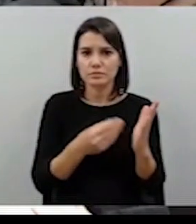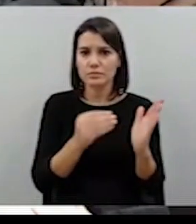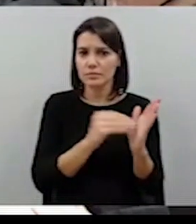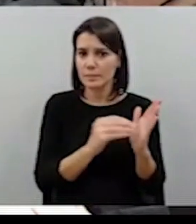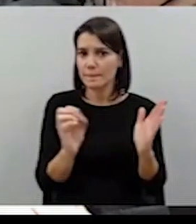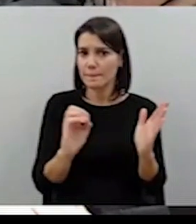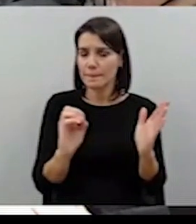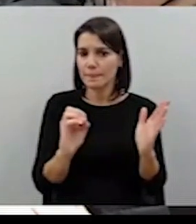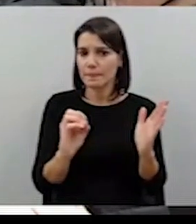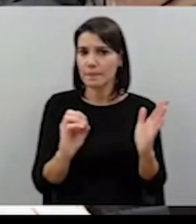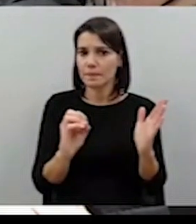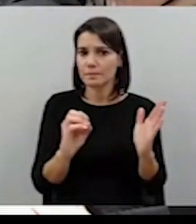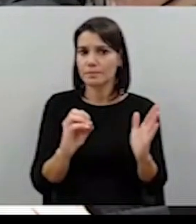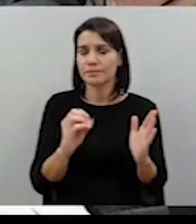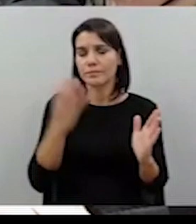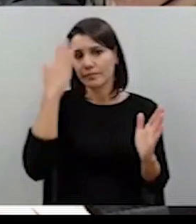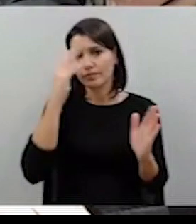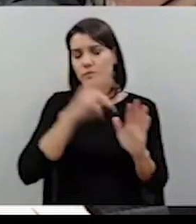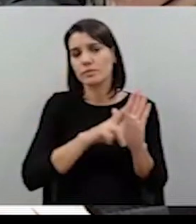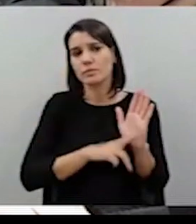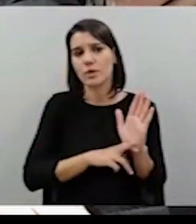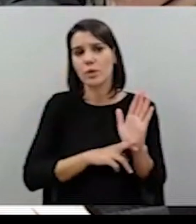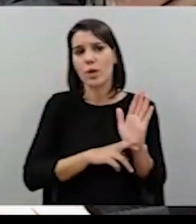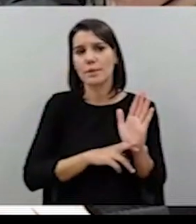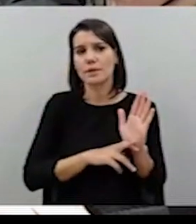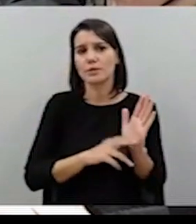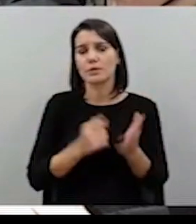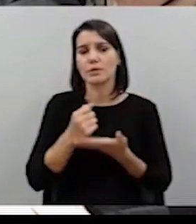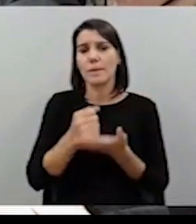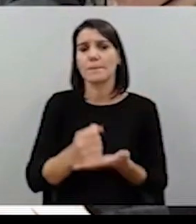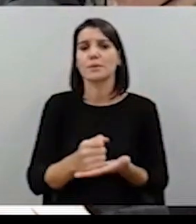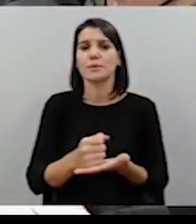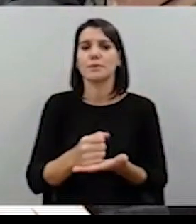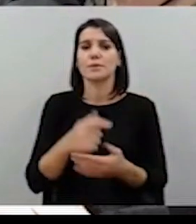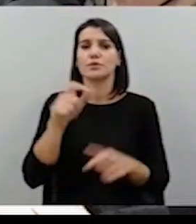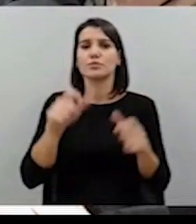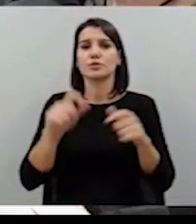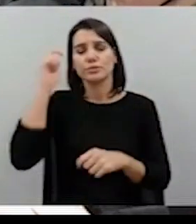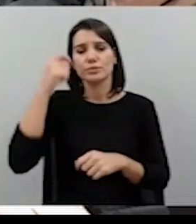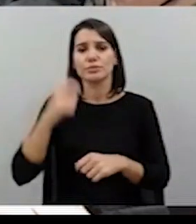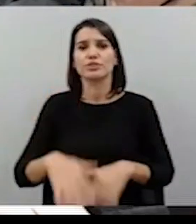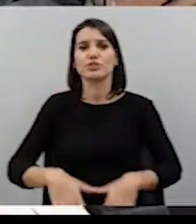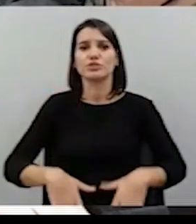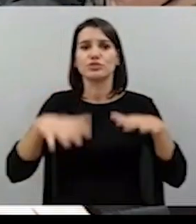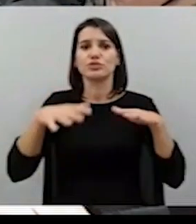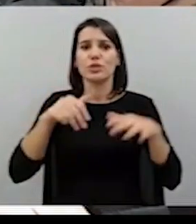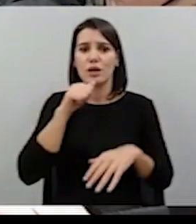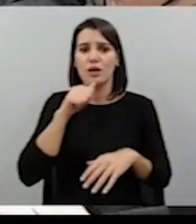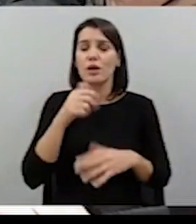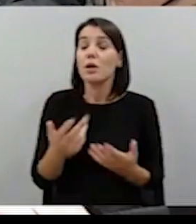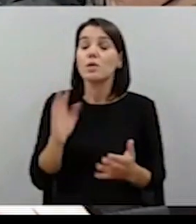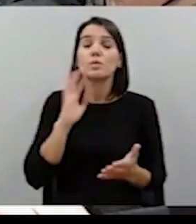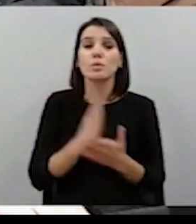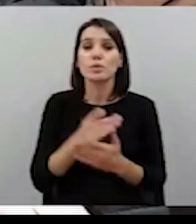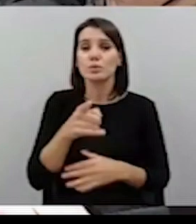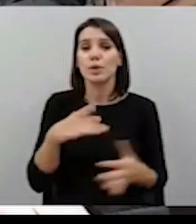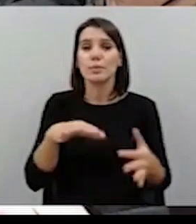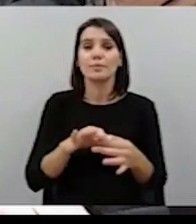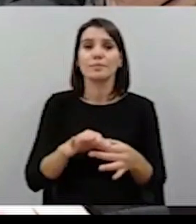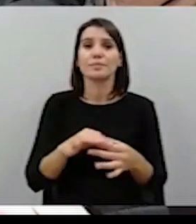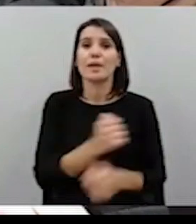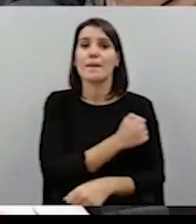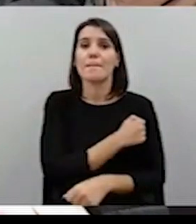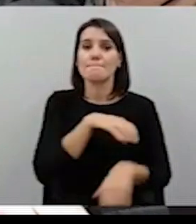o regulamento de atribuição de apoios aos afetados pelas cheias. E só para terminar, em relação ao barco do Bairro dos